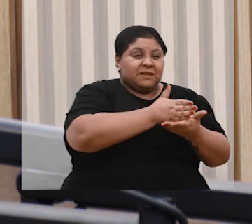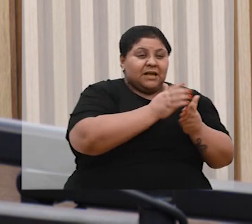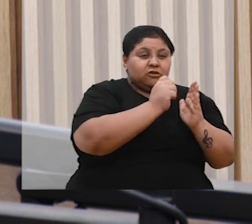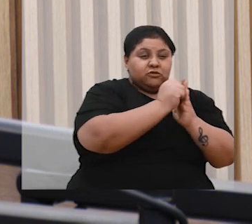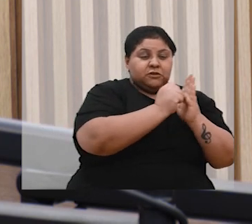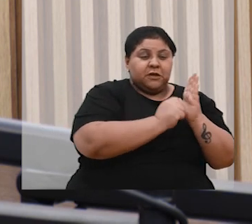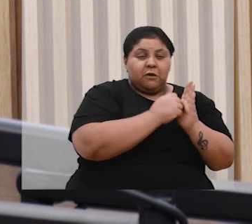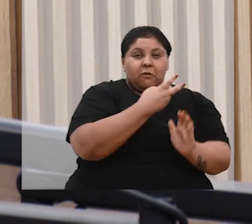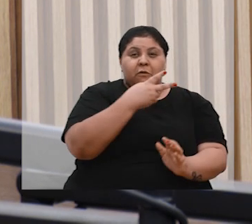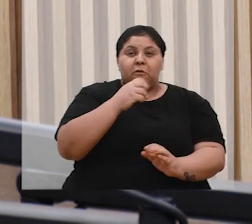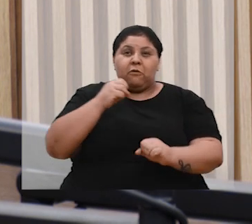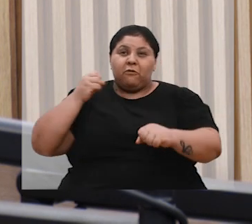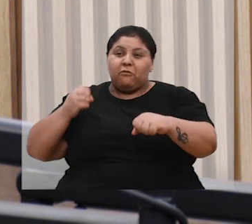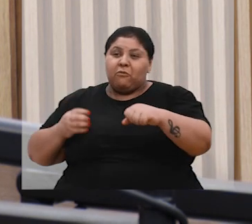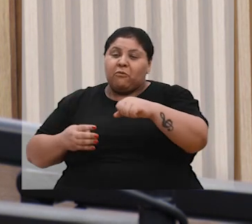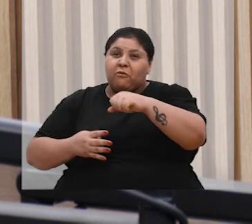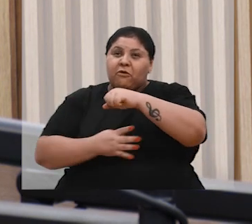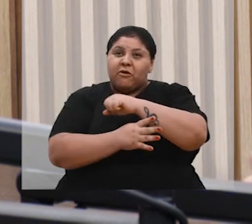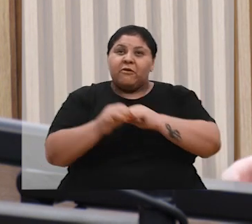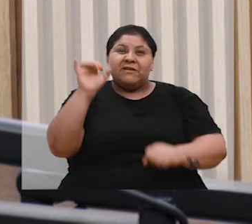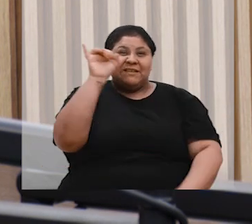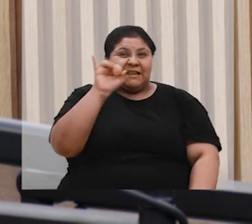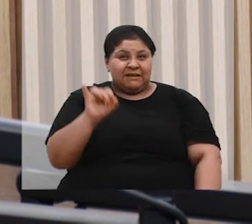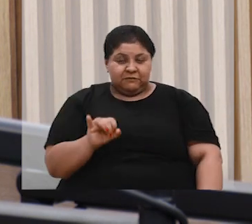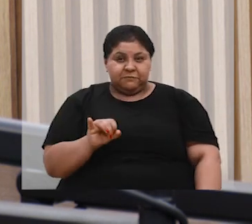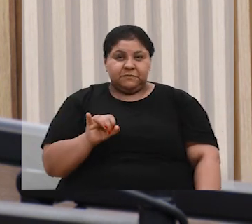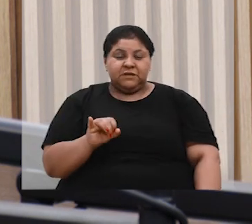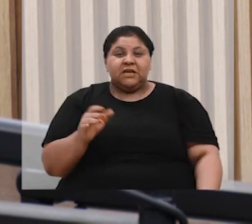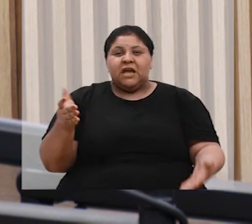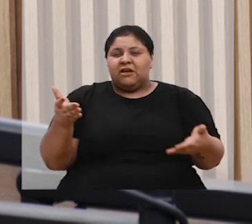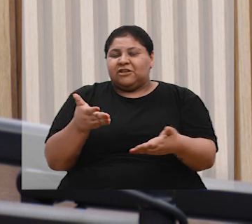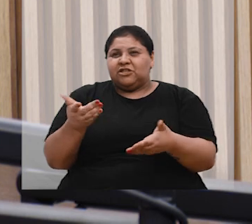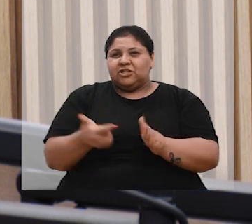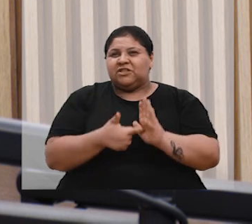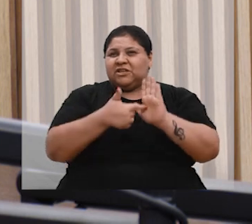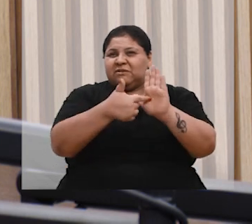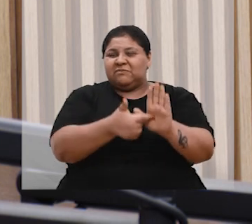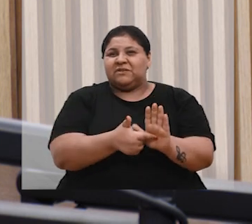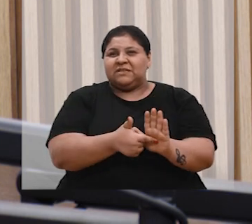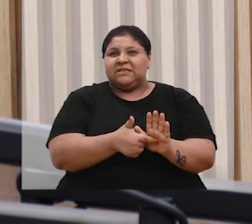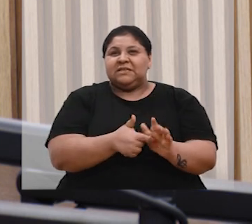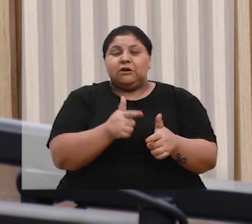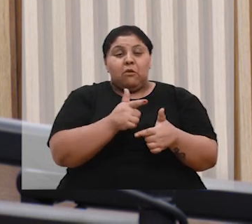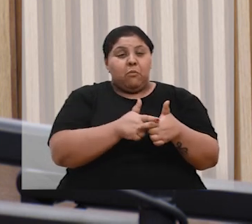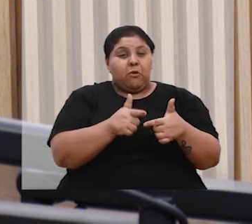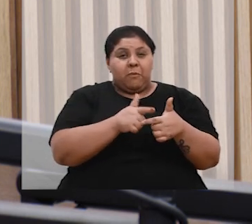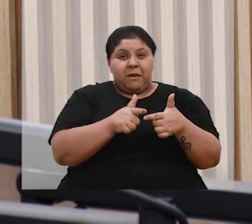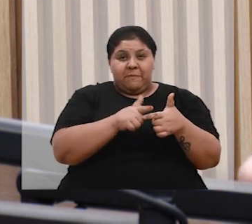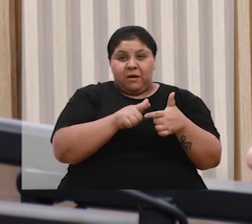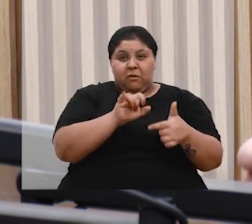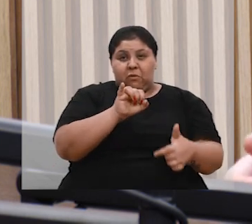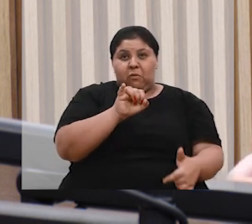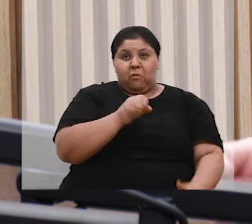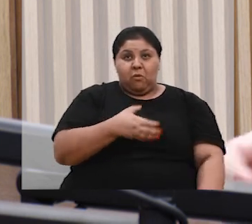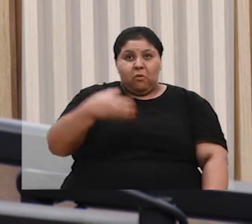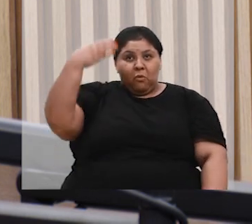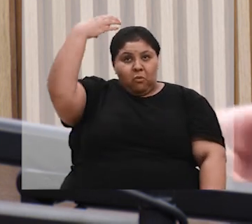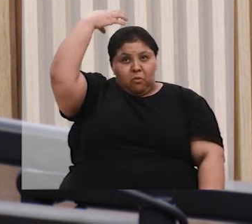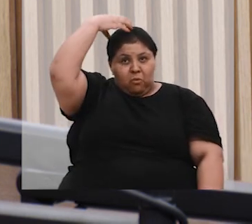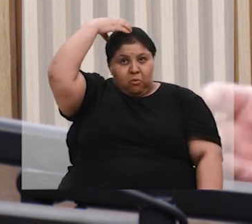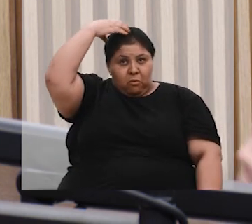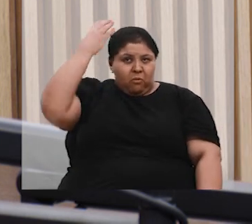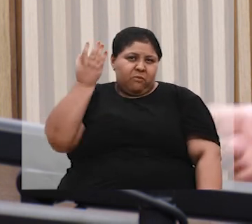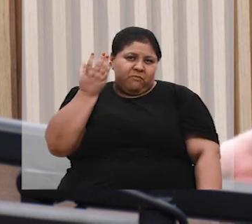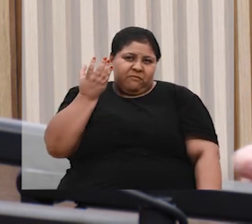de imigrantes italianos, que já demonstravam insatisfação com o Império e vão seguir demonstrando em função